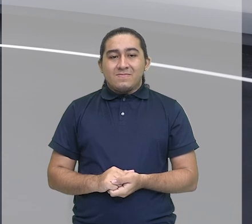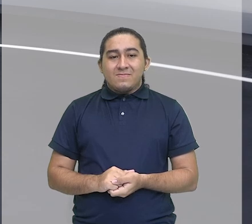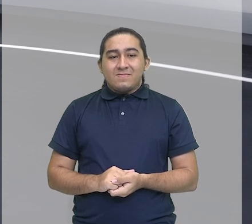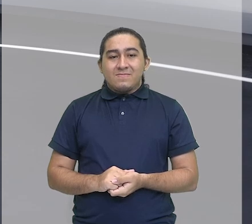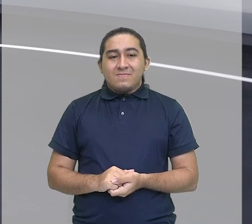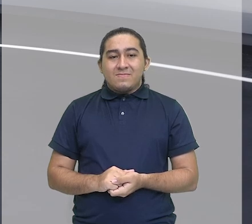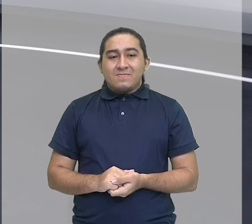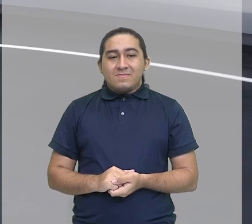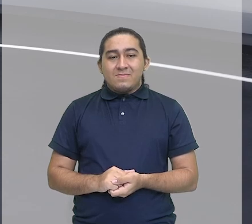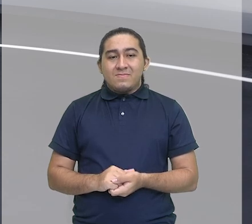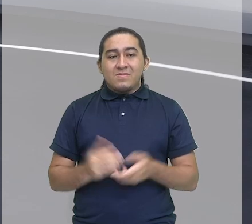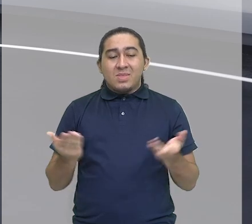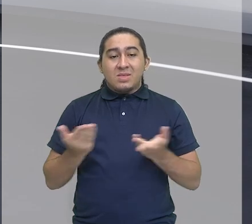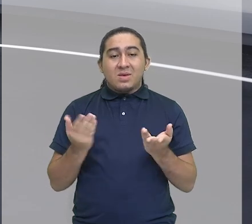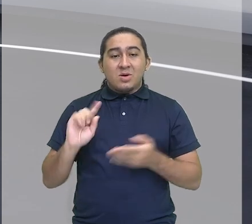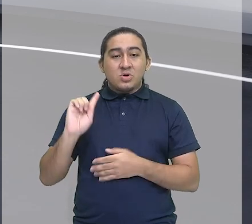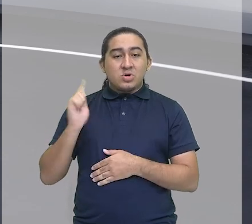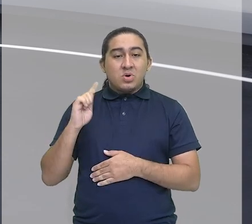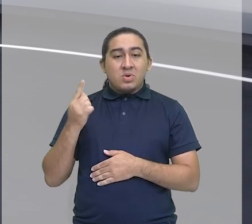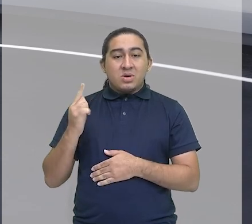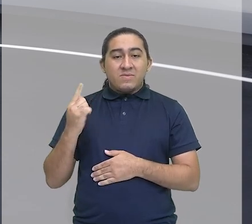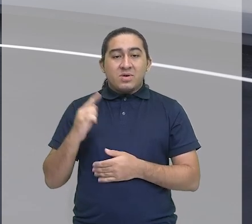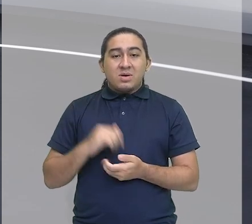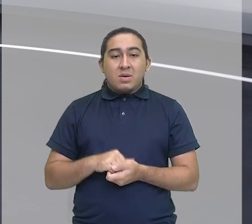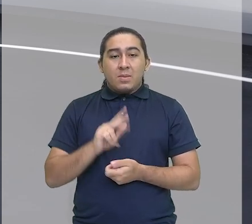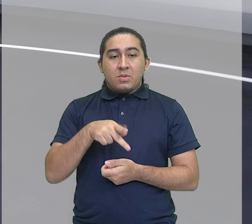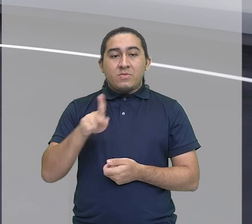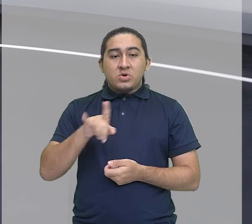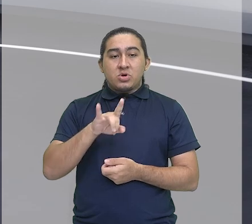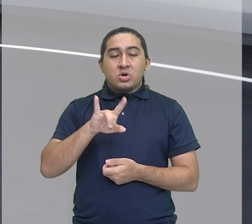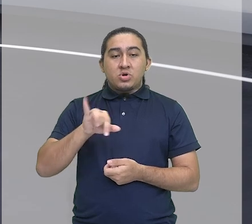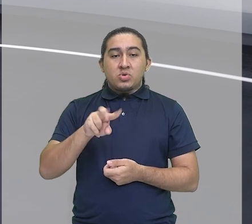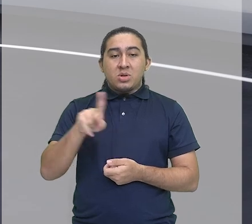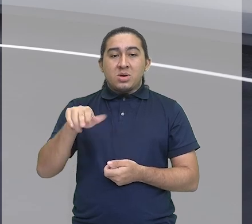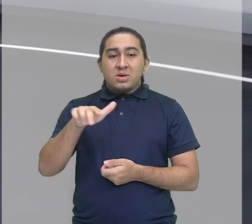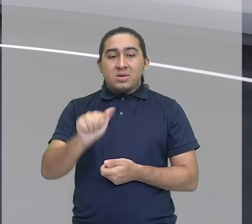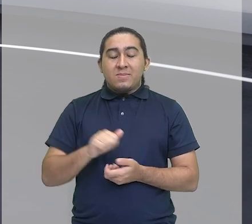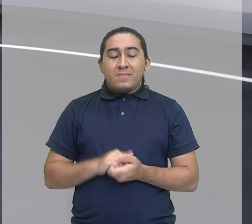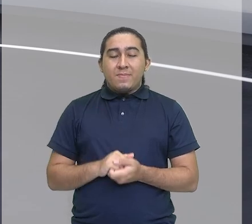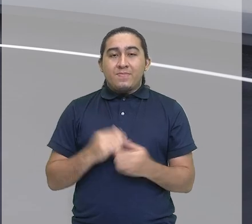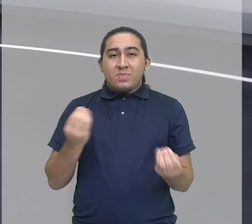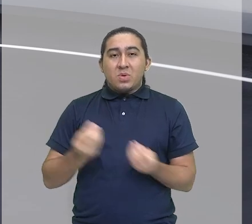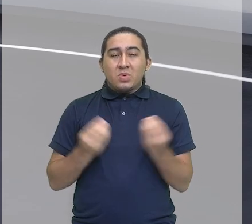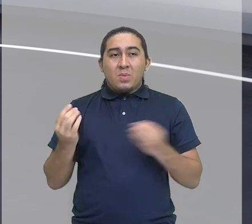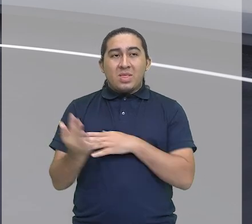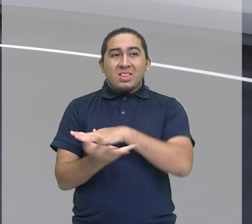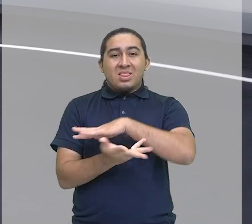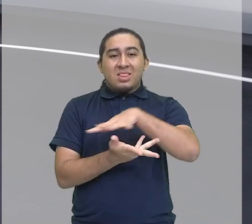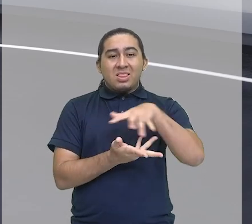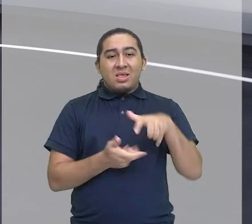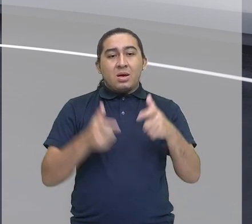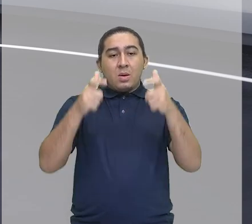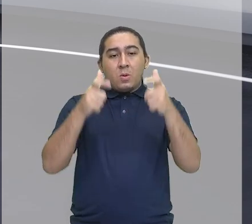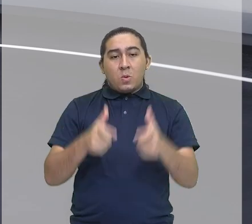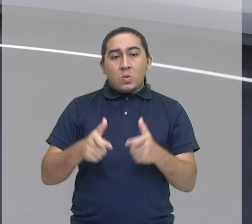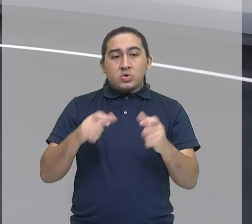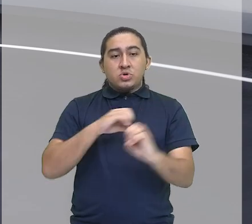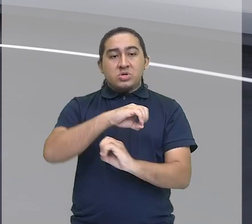a visão da geografia com a professora Juliana. Como a posição do planeta Terra no sistema